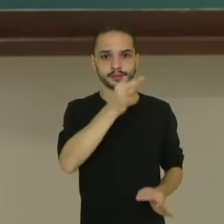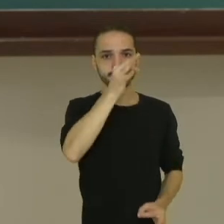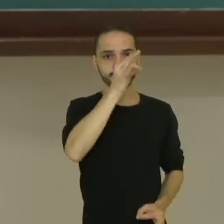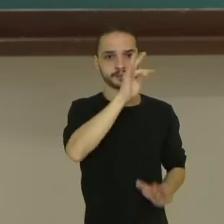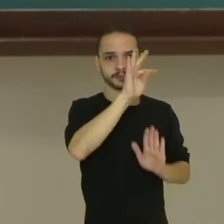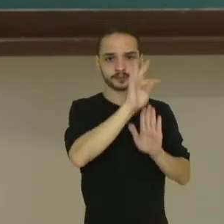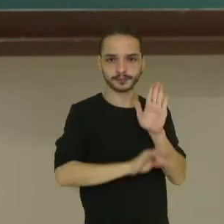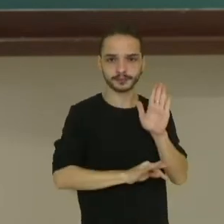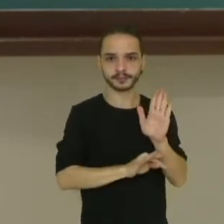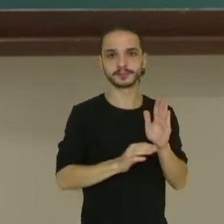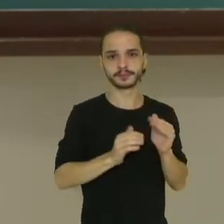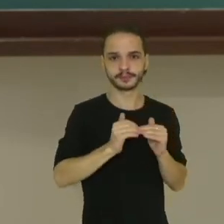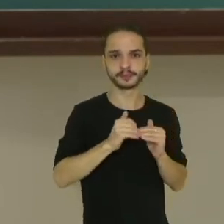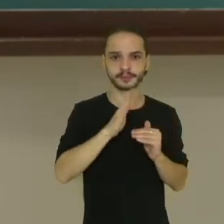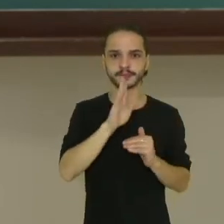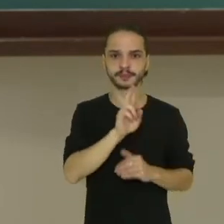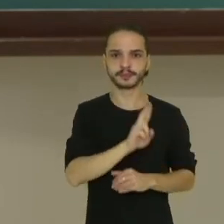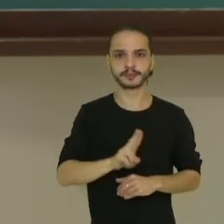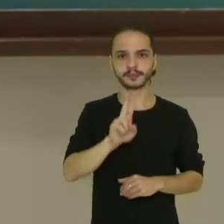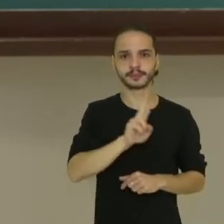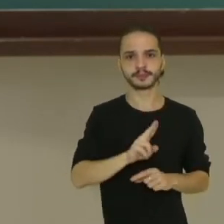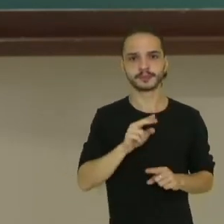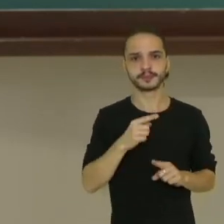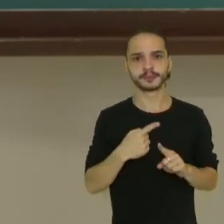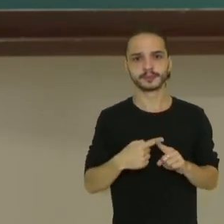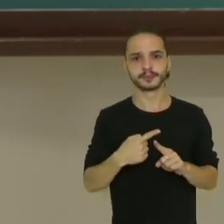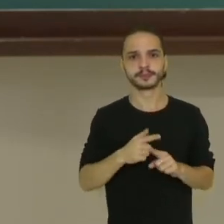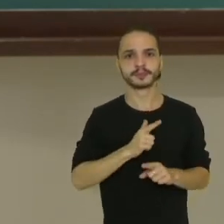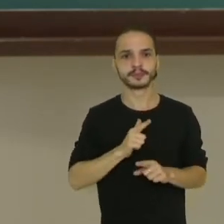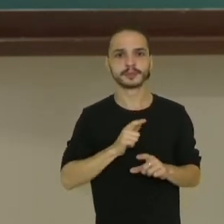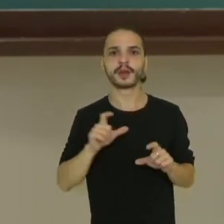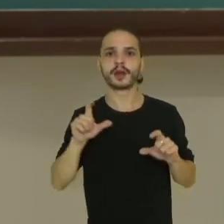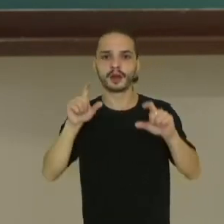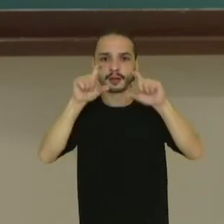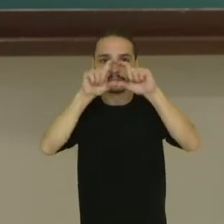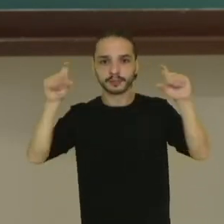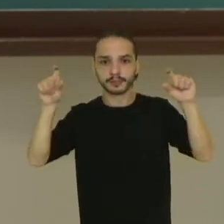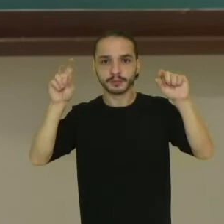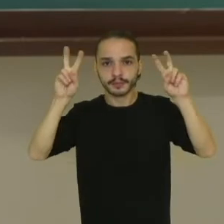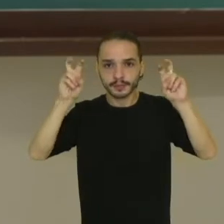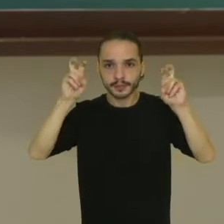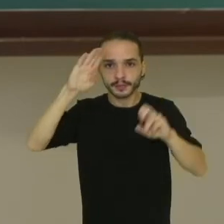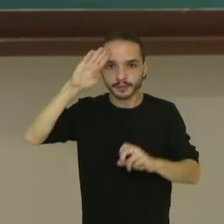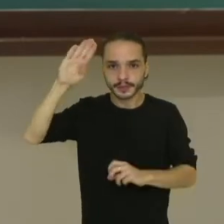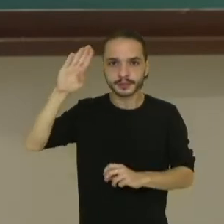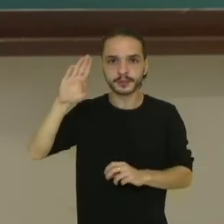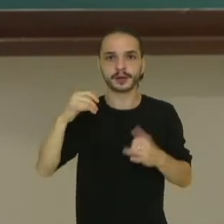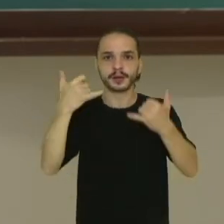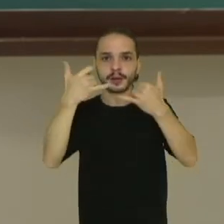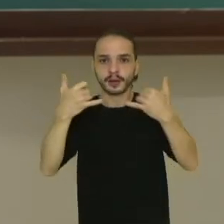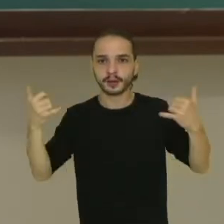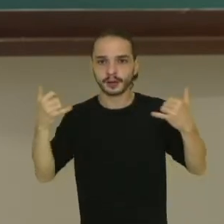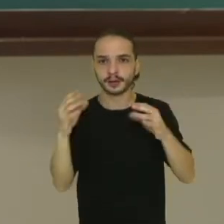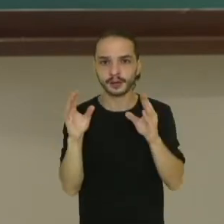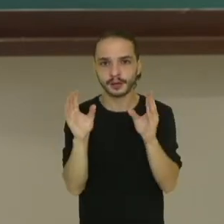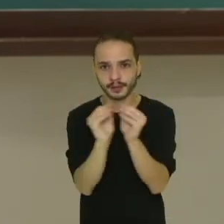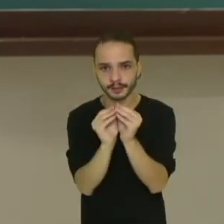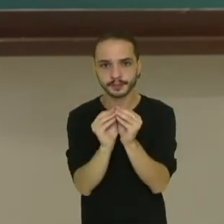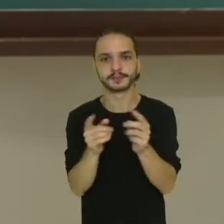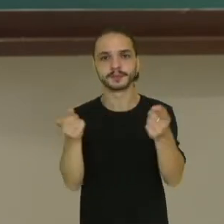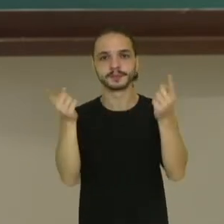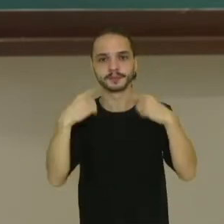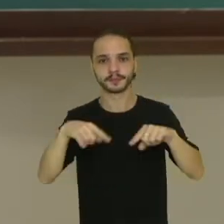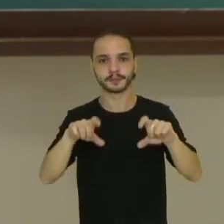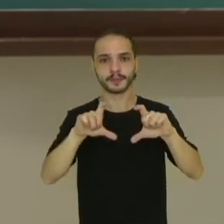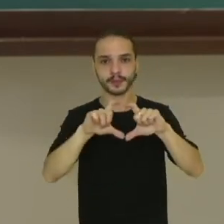ela é veiculada, né? Então, a gente tem a manchete, que é o título principal, a linha fina ou o subtítulo, aí